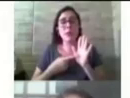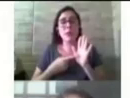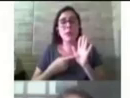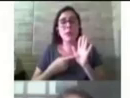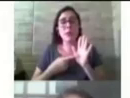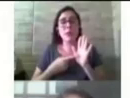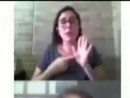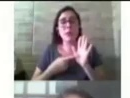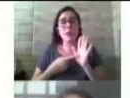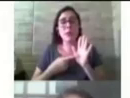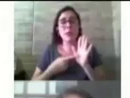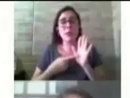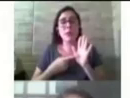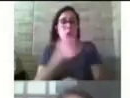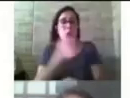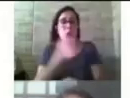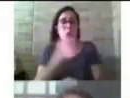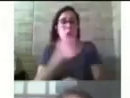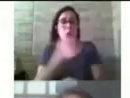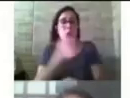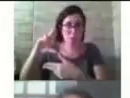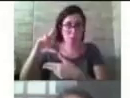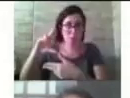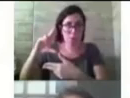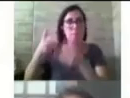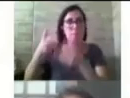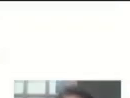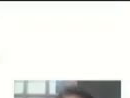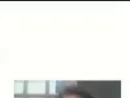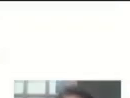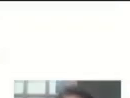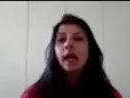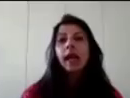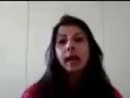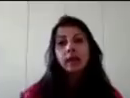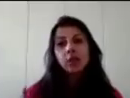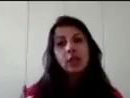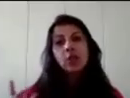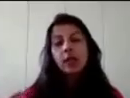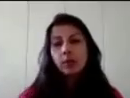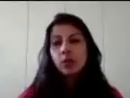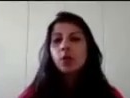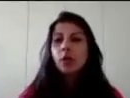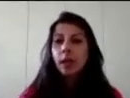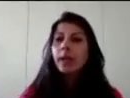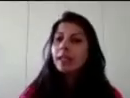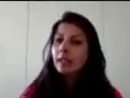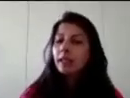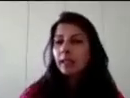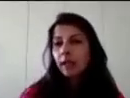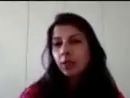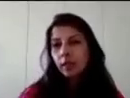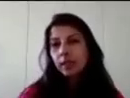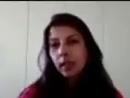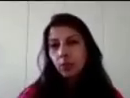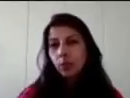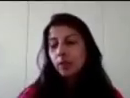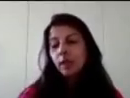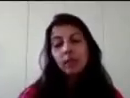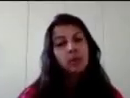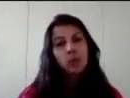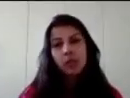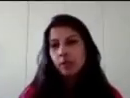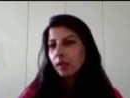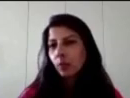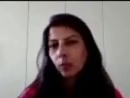mas os professores nós professores da universidade a direcionarmos o nosso olhar para essa necessidade desses alunos